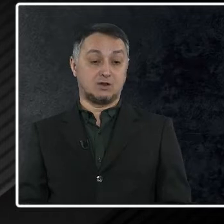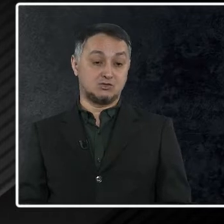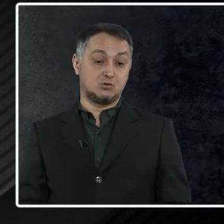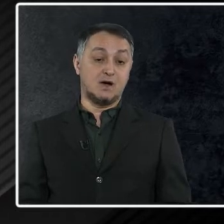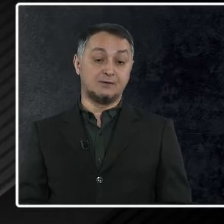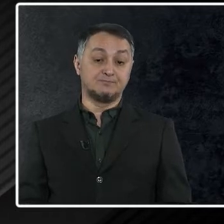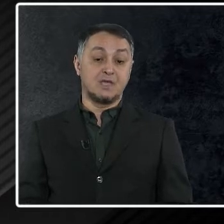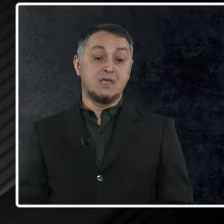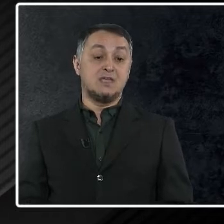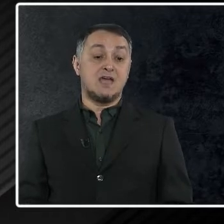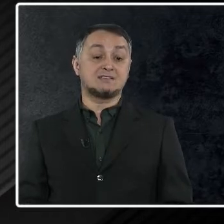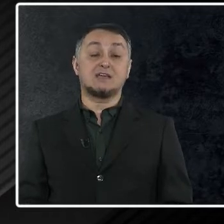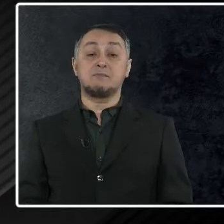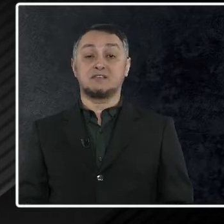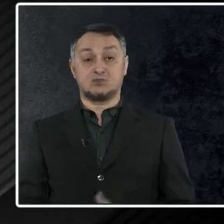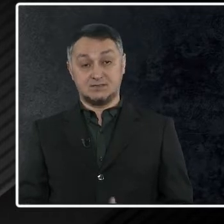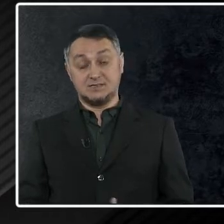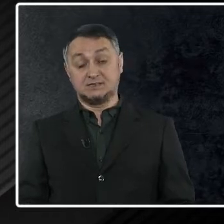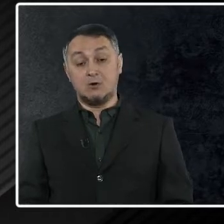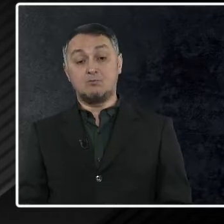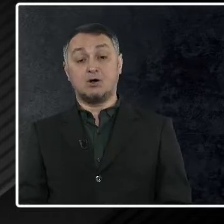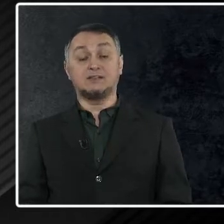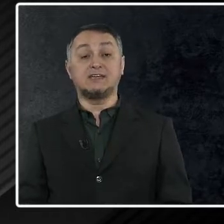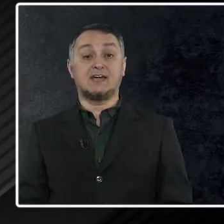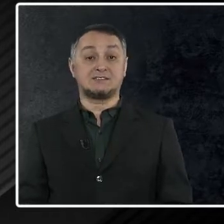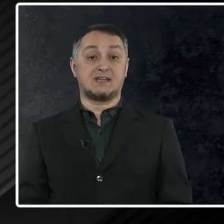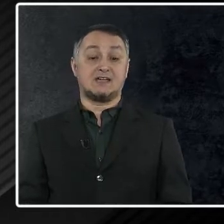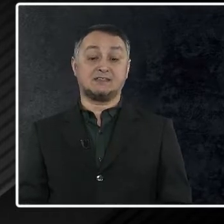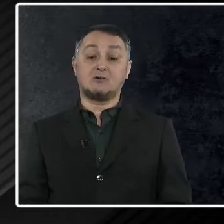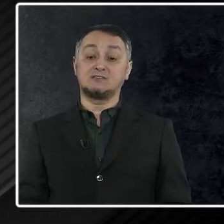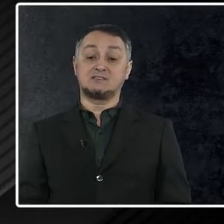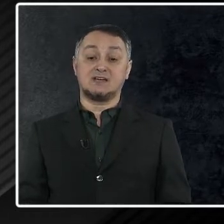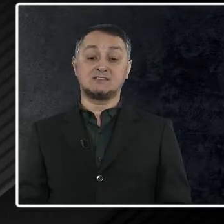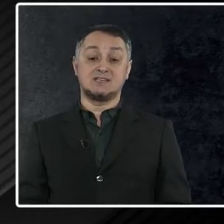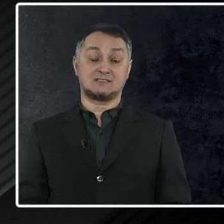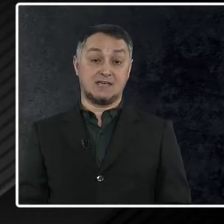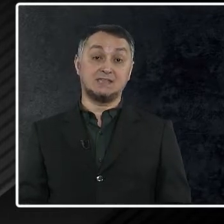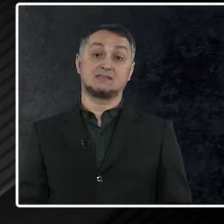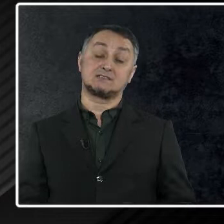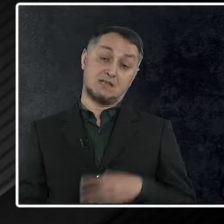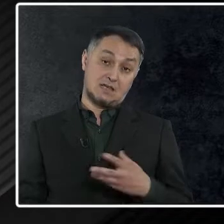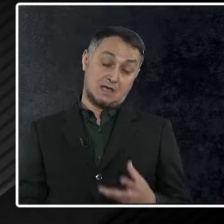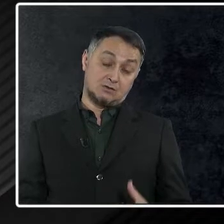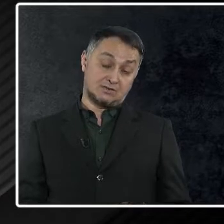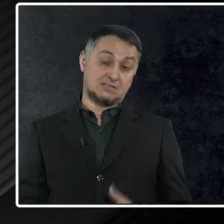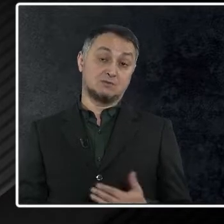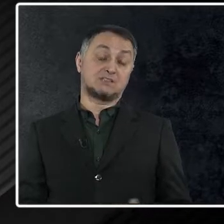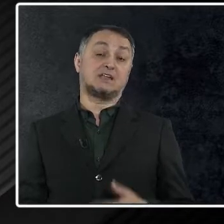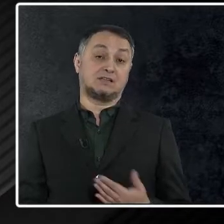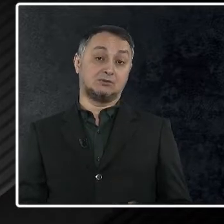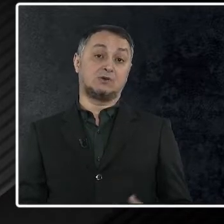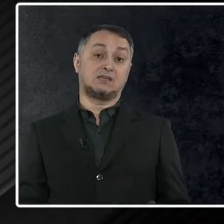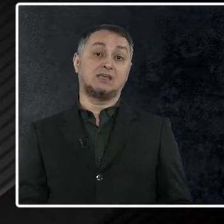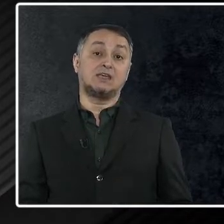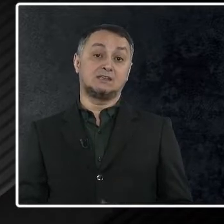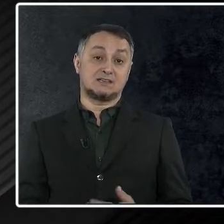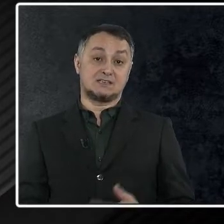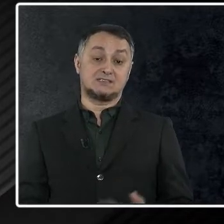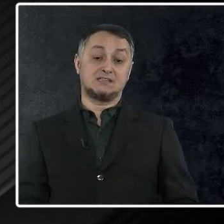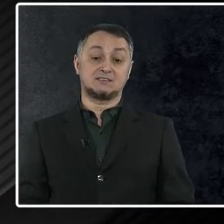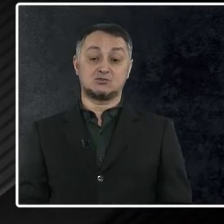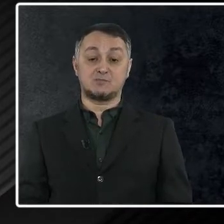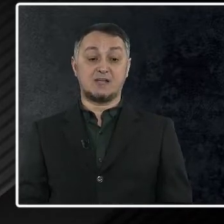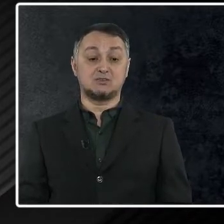despenderem durante o ano. E as agremiações, então, podem gastar tais receitas, nós estamos tratando aqui